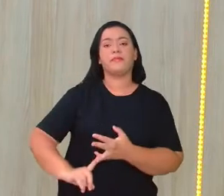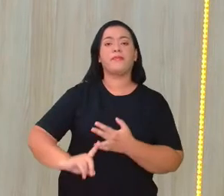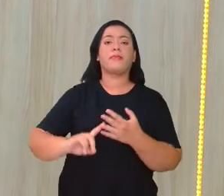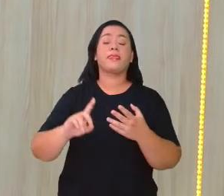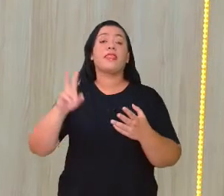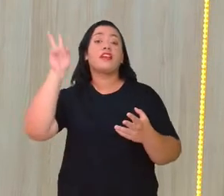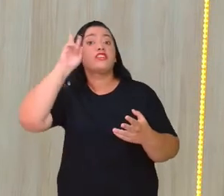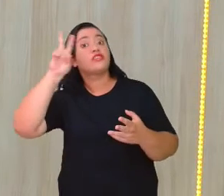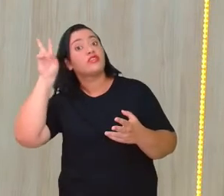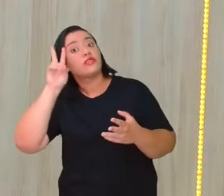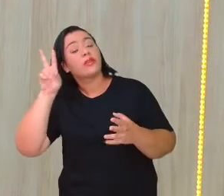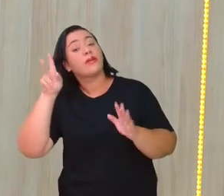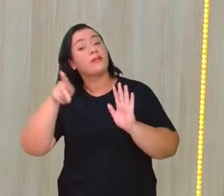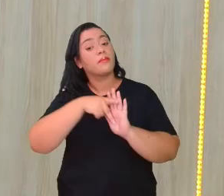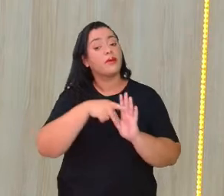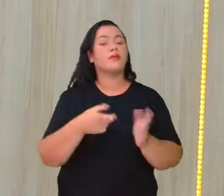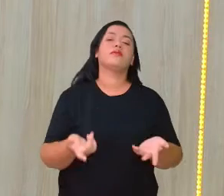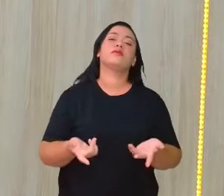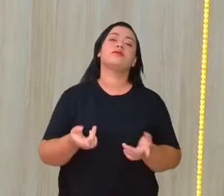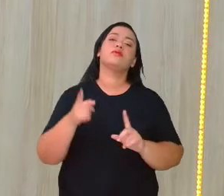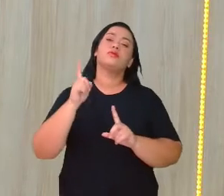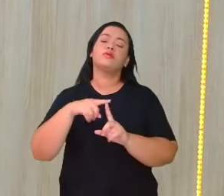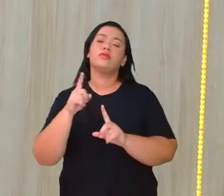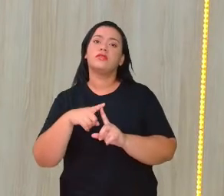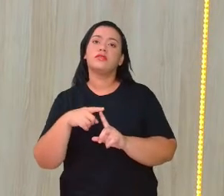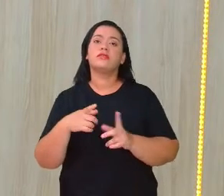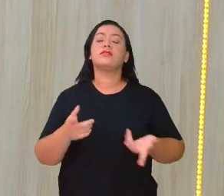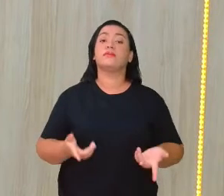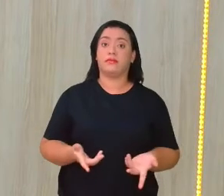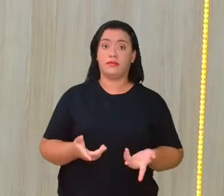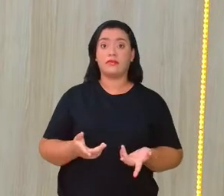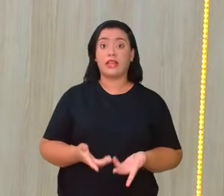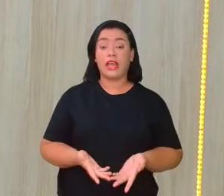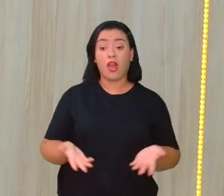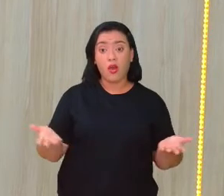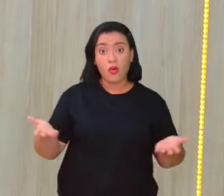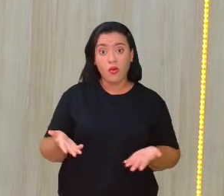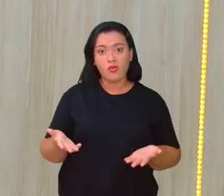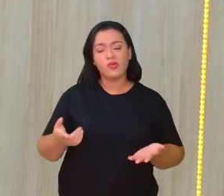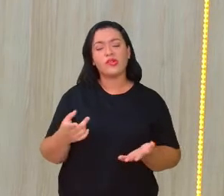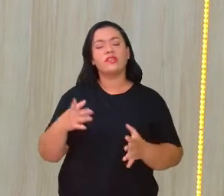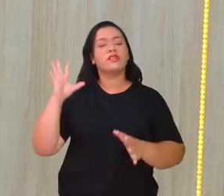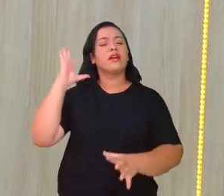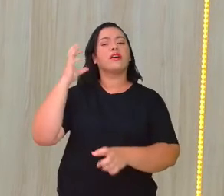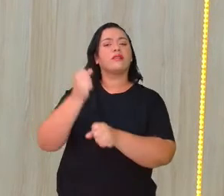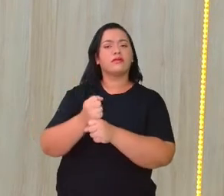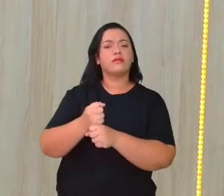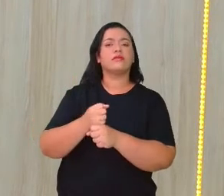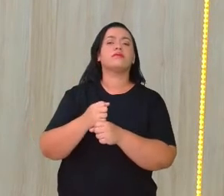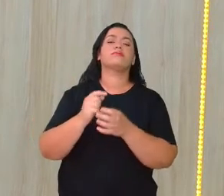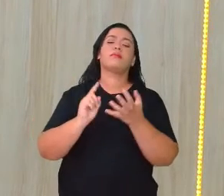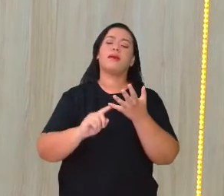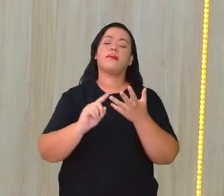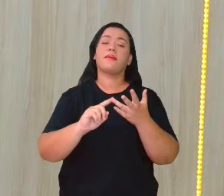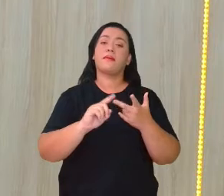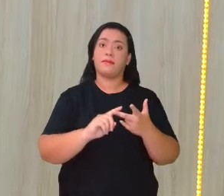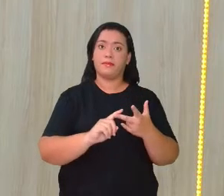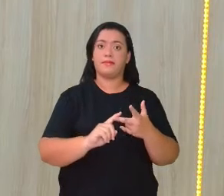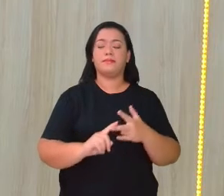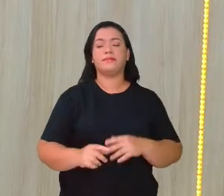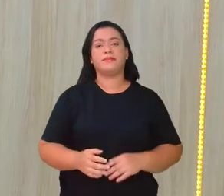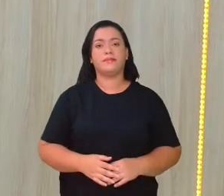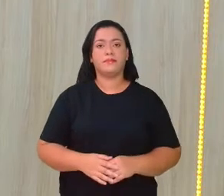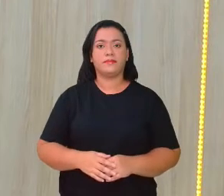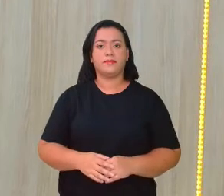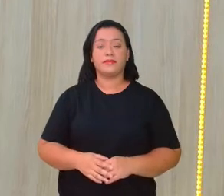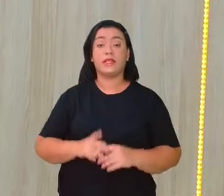a história, as modalidades. Então, hoje a gente revisita todos esses campos